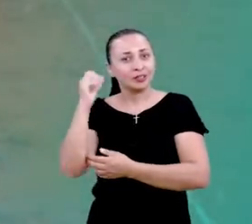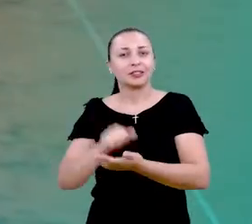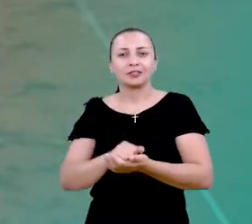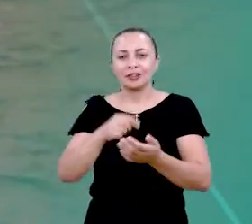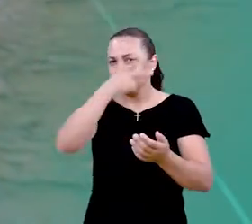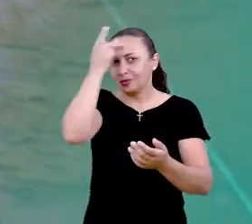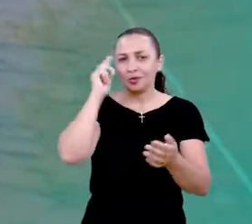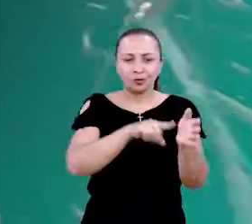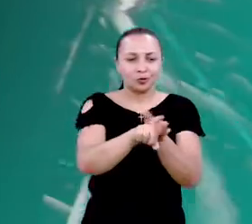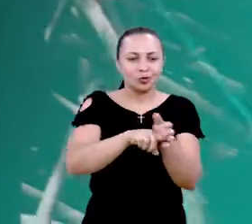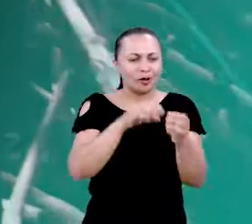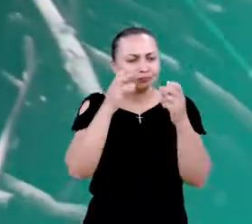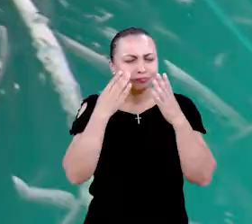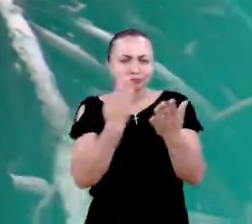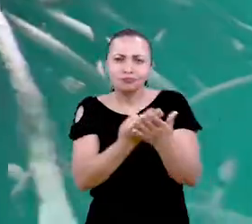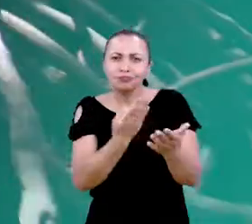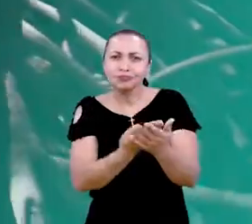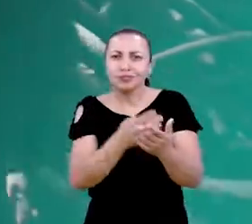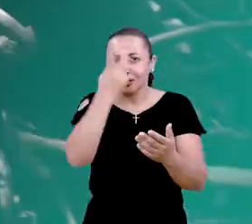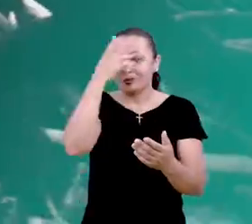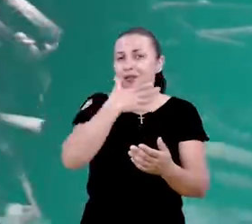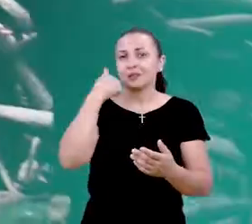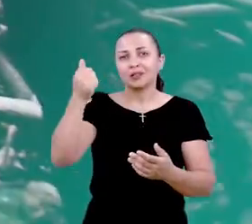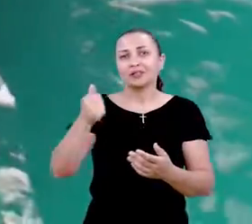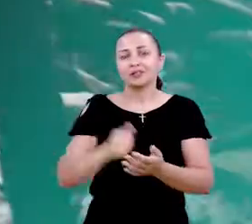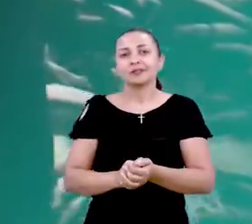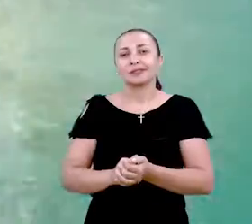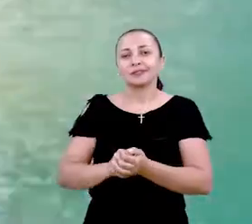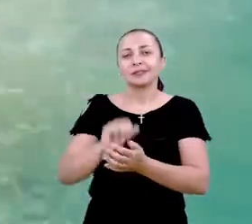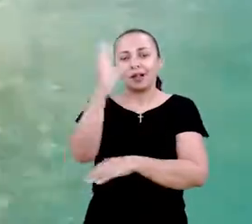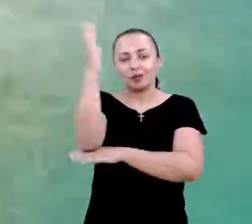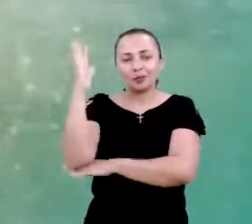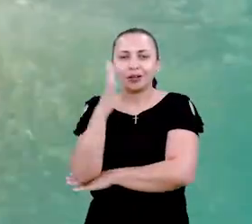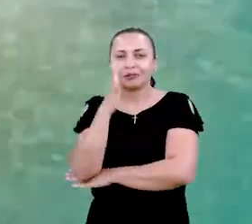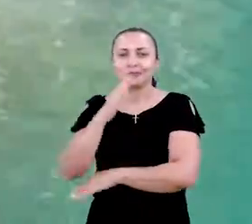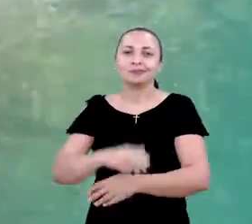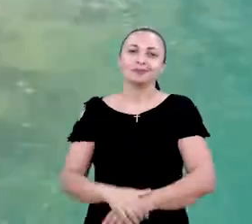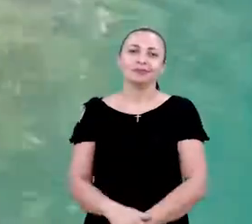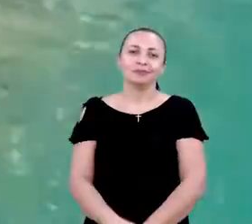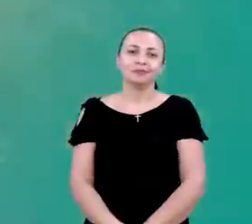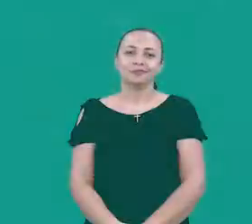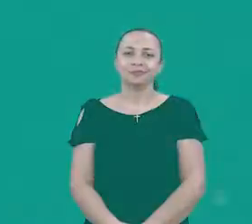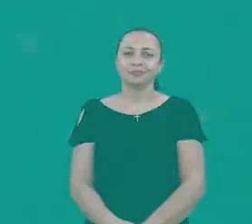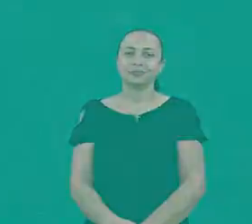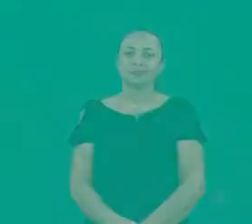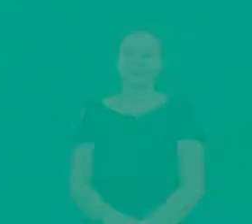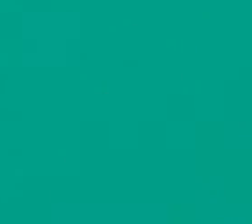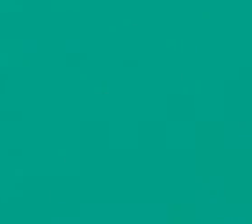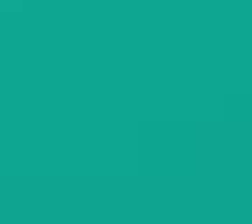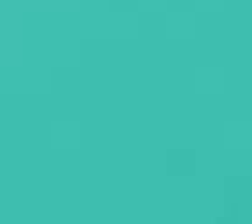do Ceará, cientistas estão empenhados nos estudos para a recuperação de manguezais.